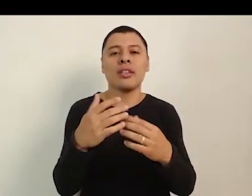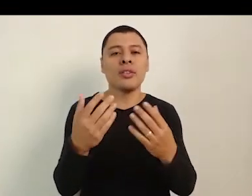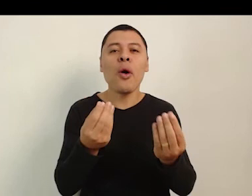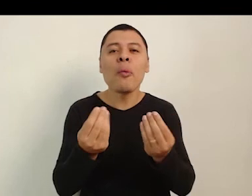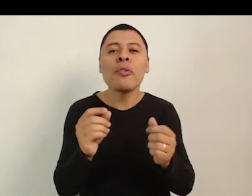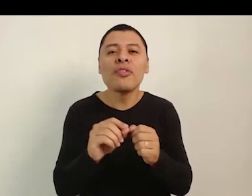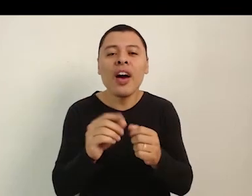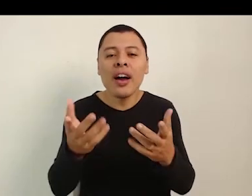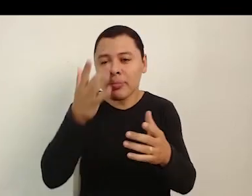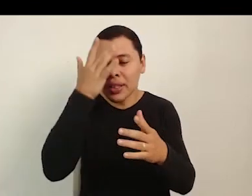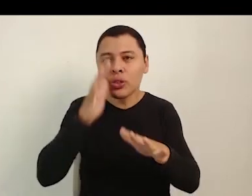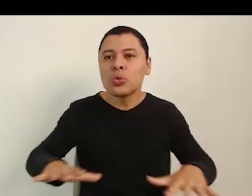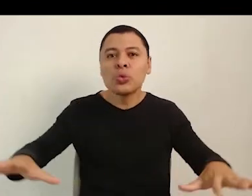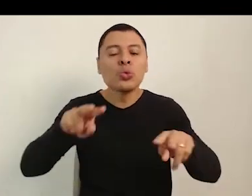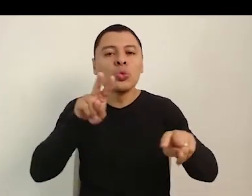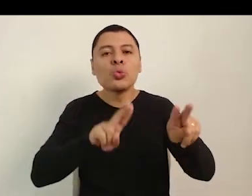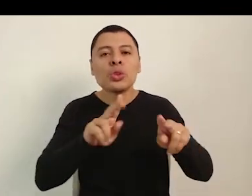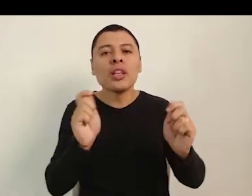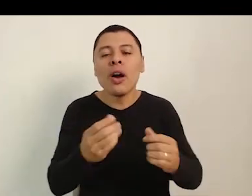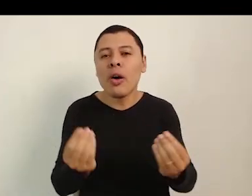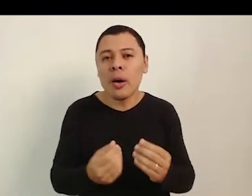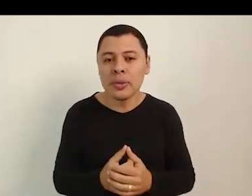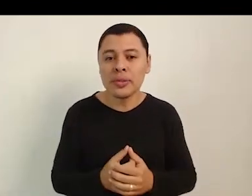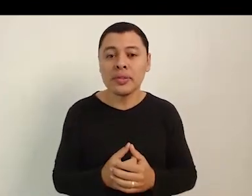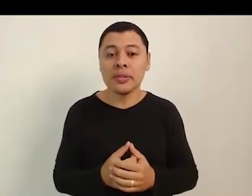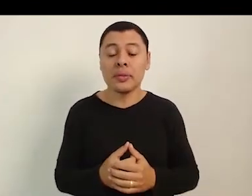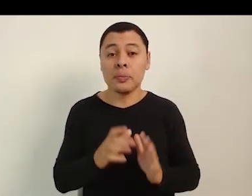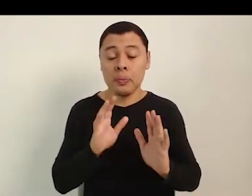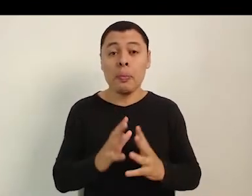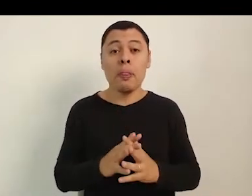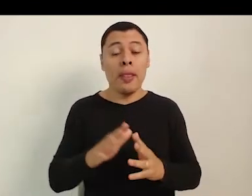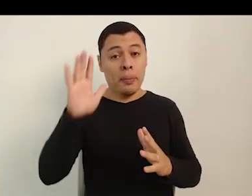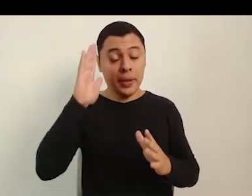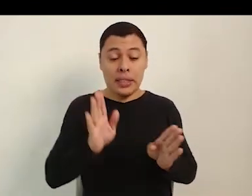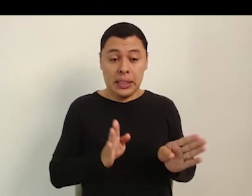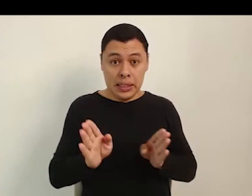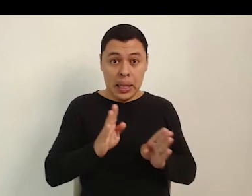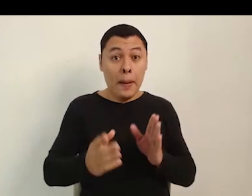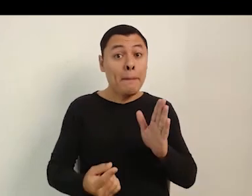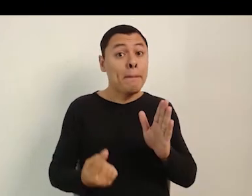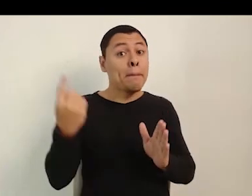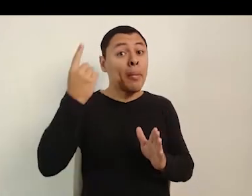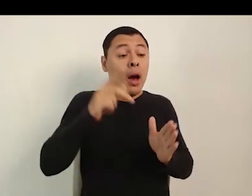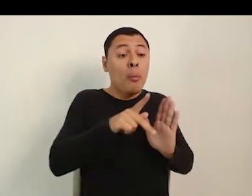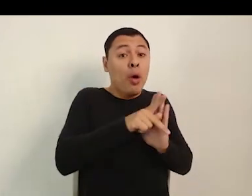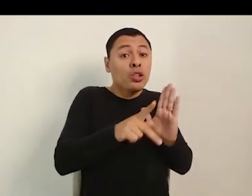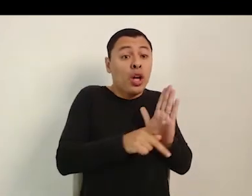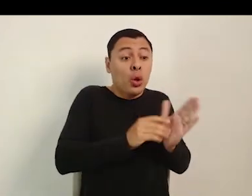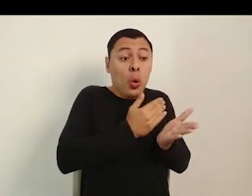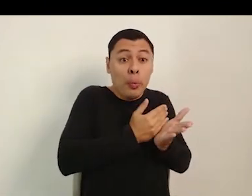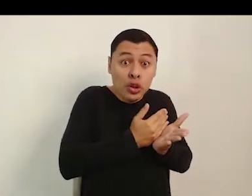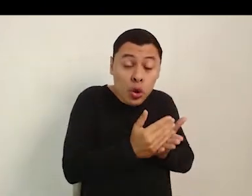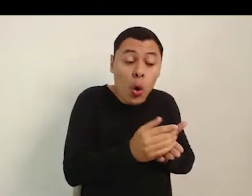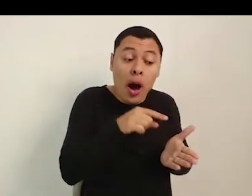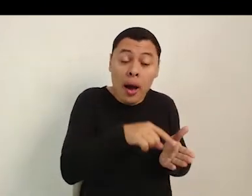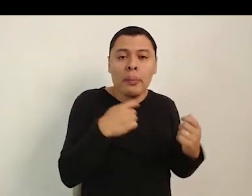Né? Pensar em acessibilidade desde a concepção do projeto, não apenas no final, como a gente sempre diz, né, Bruno? Não